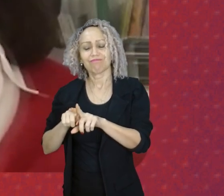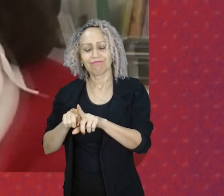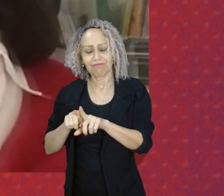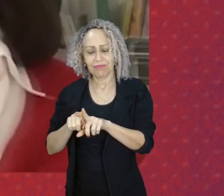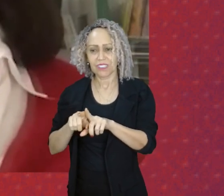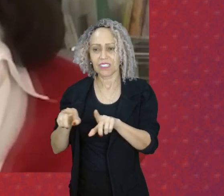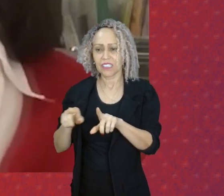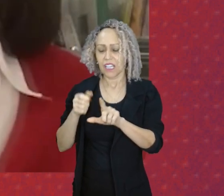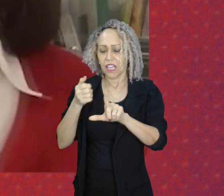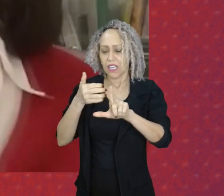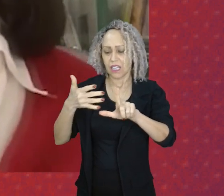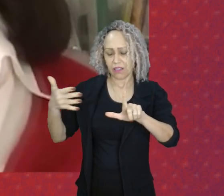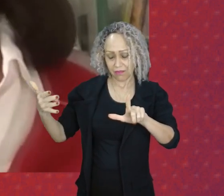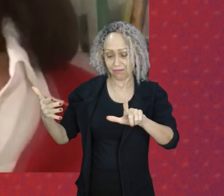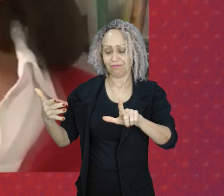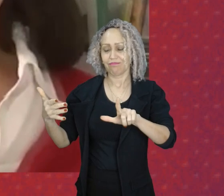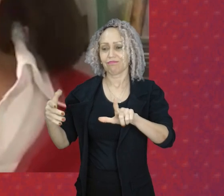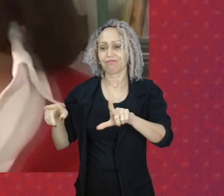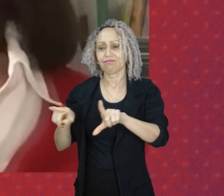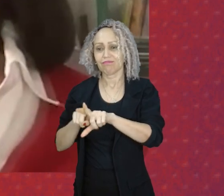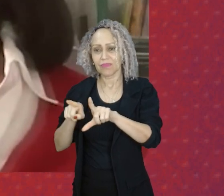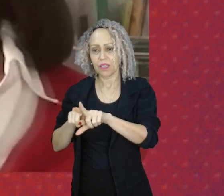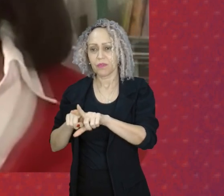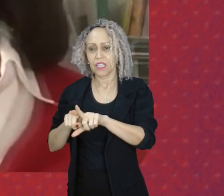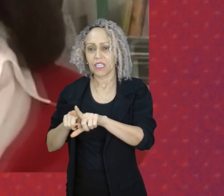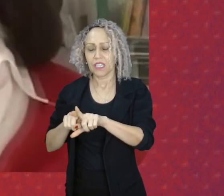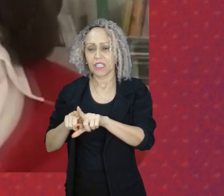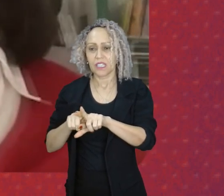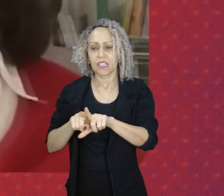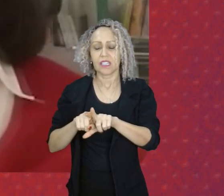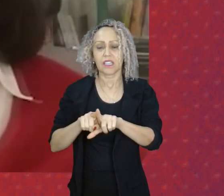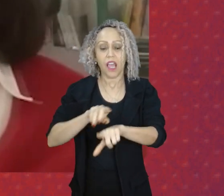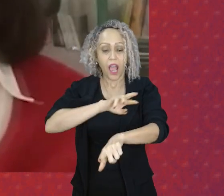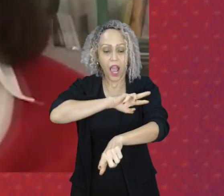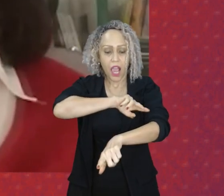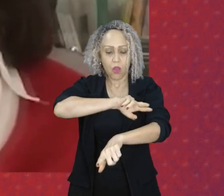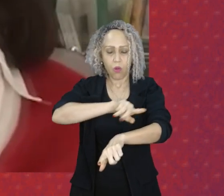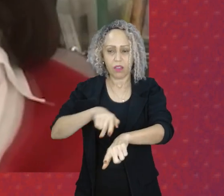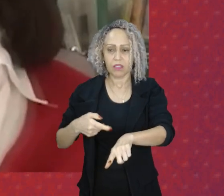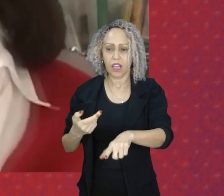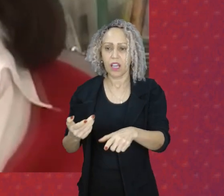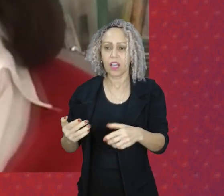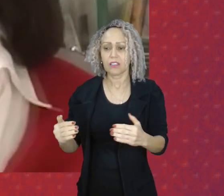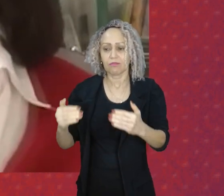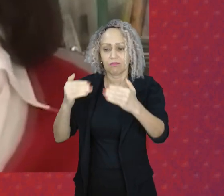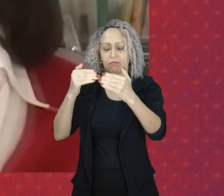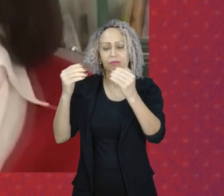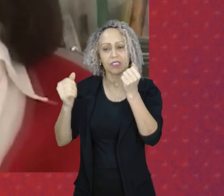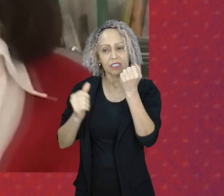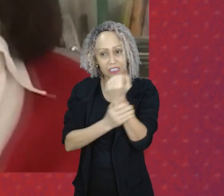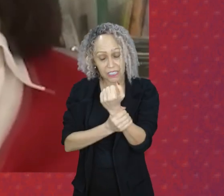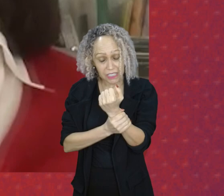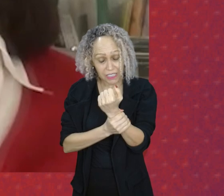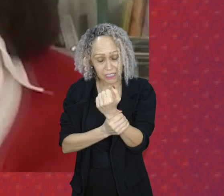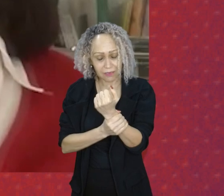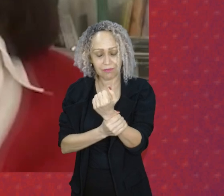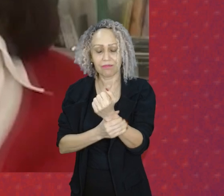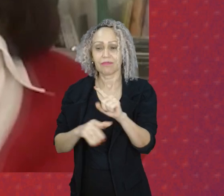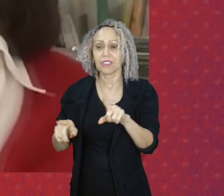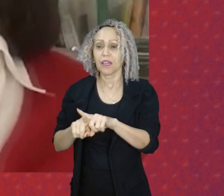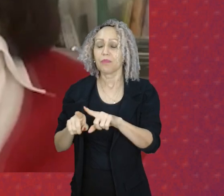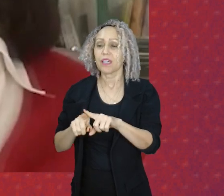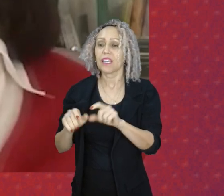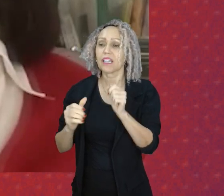a garantia da igualdade racial, a garantia dos direitos dos indígenas.